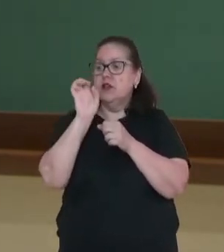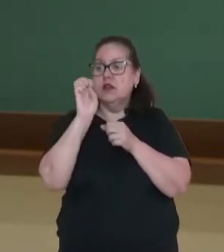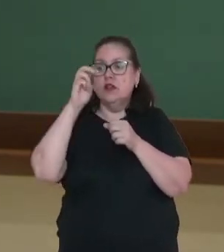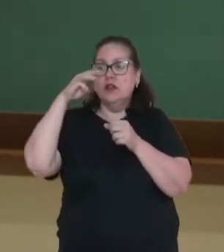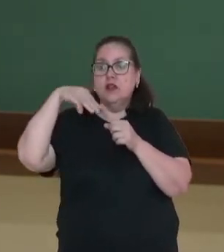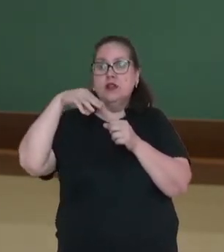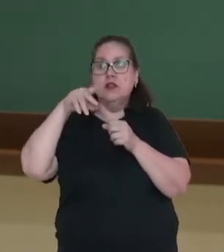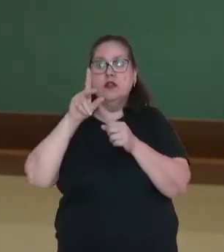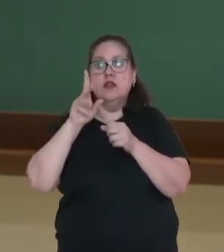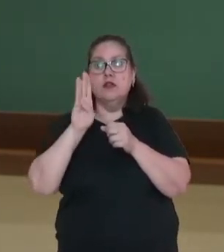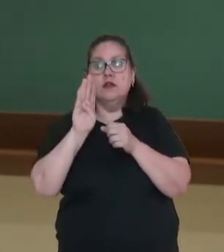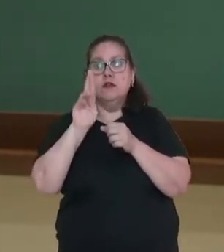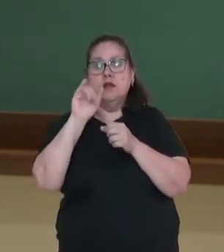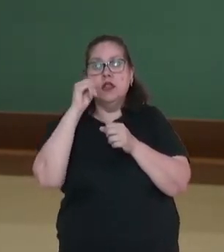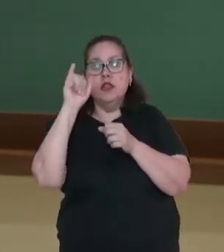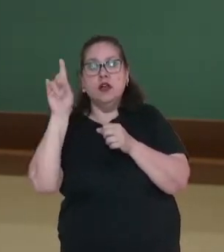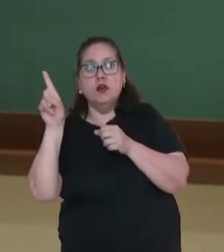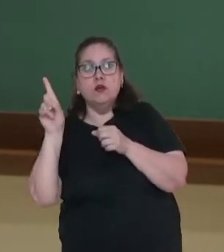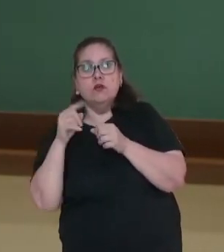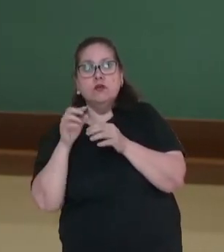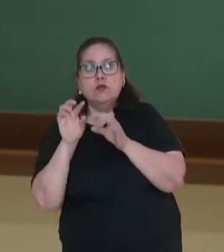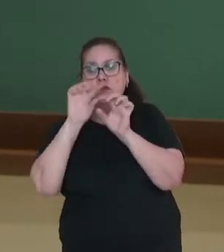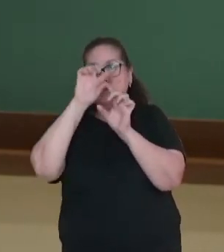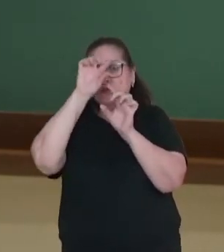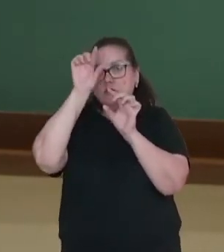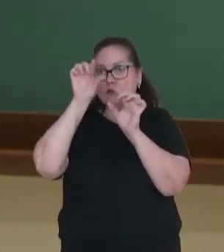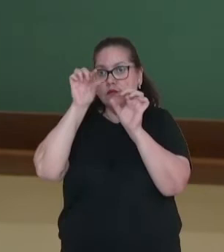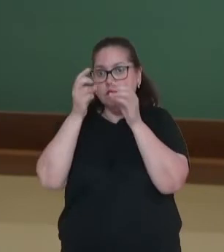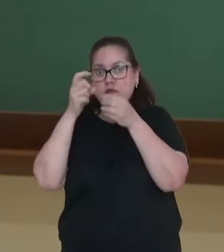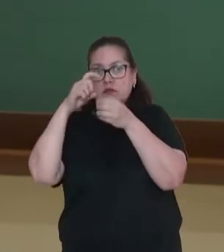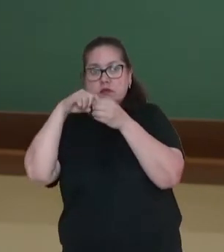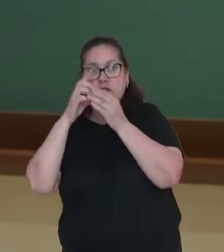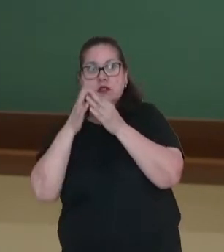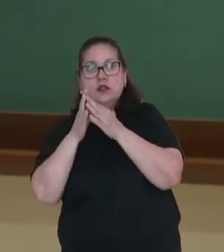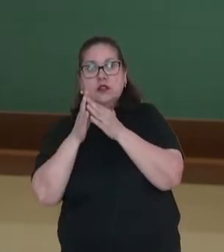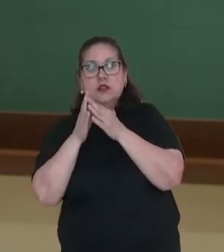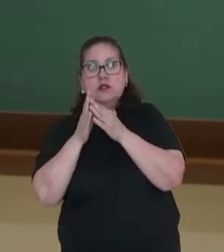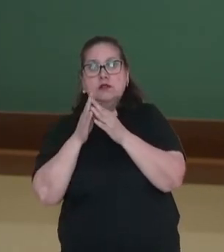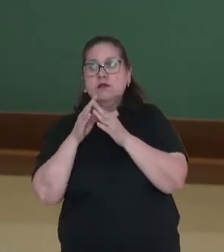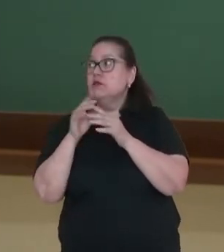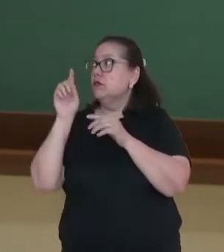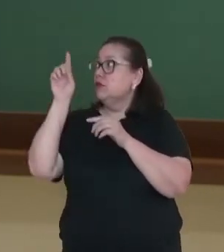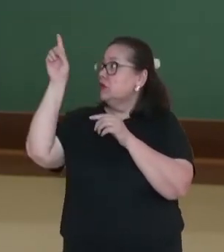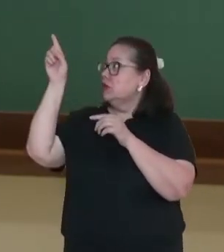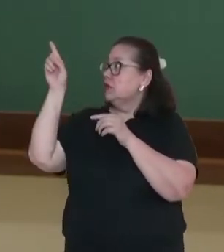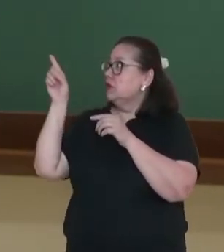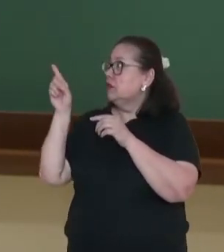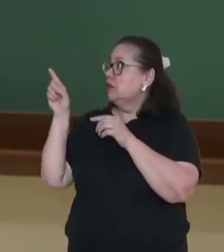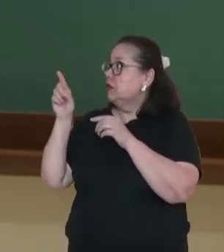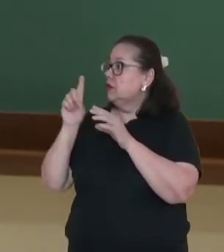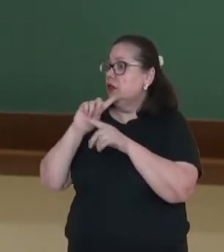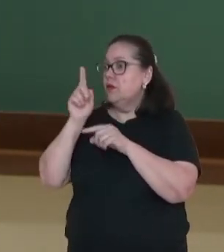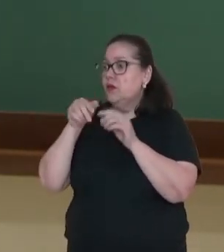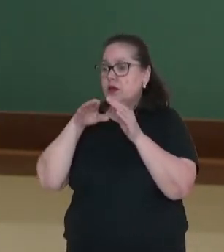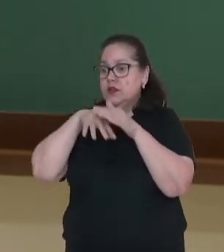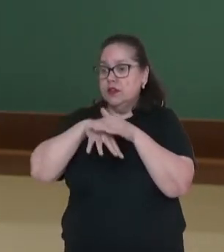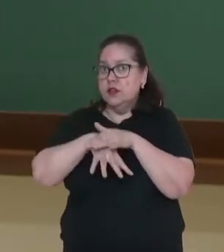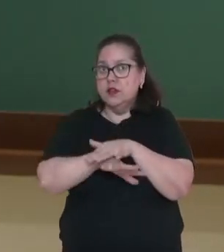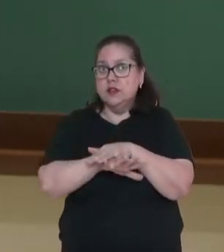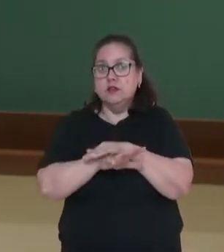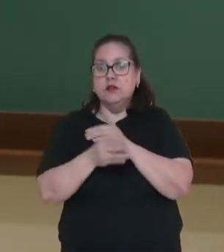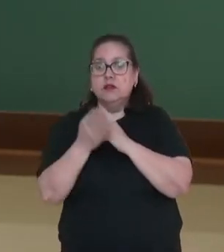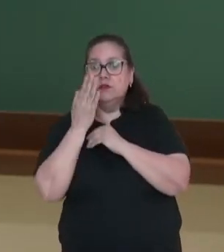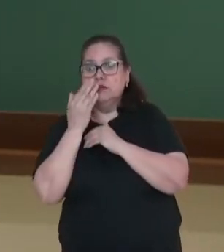folíolos, né? Vai ter o epicótilo, que é essa parte de cima, hipocótilo, que é a parte de baixo, a radícula, que vai formar a raiz depois. Ele vai